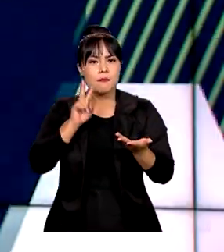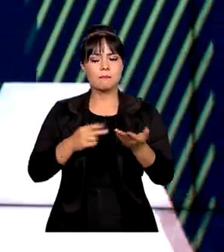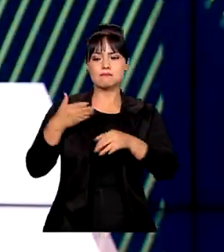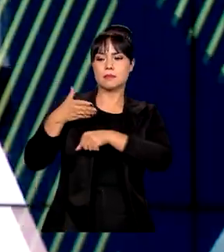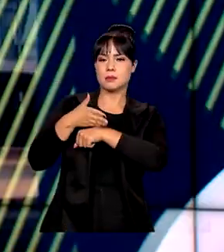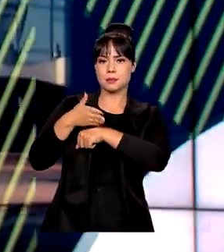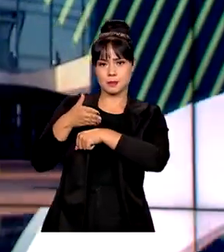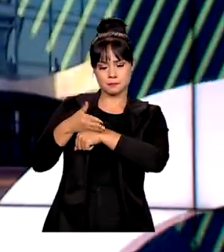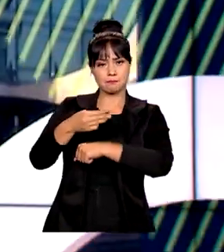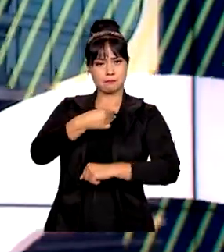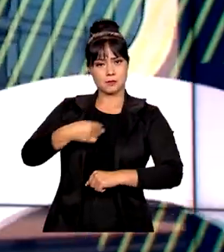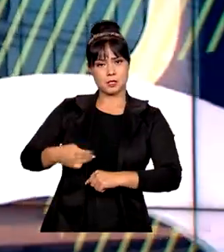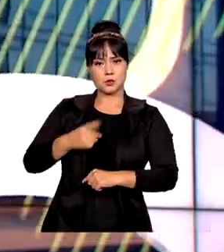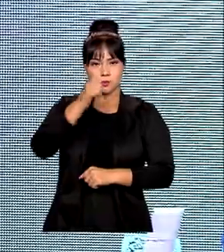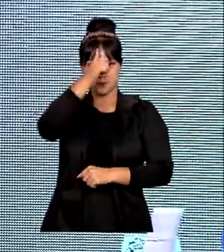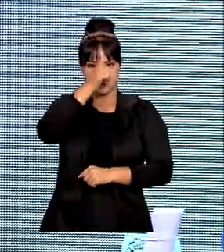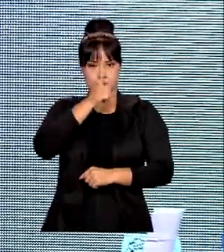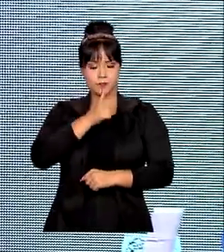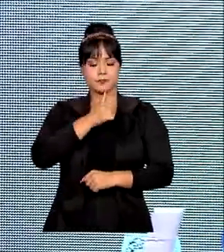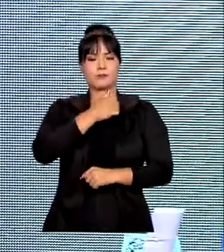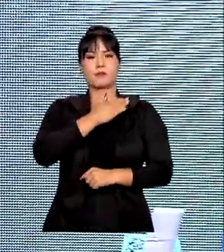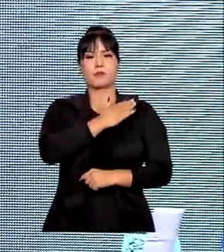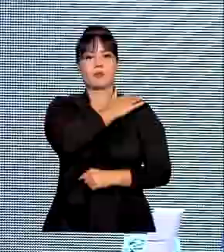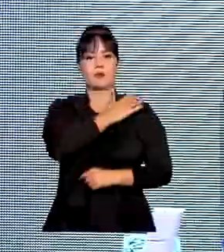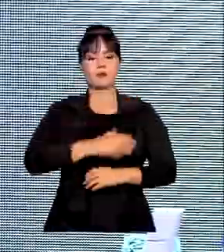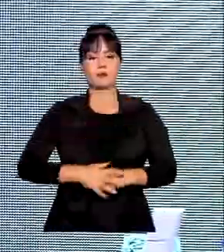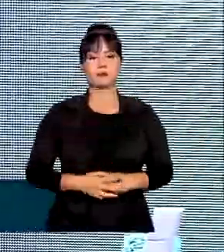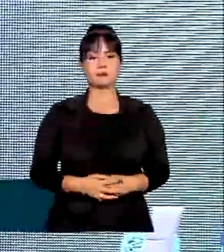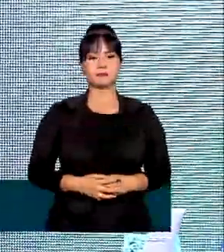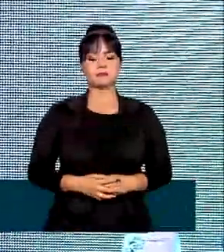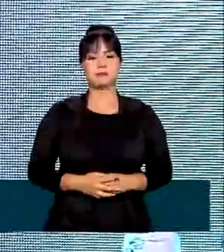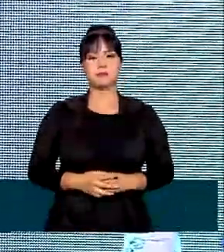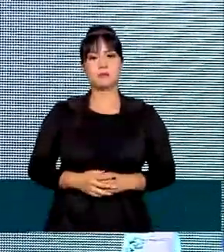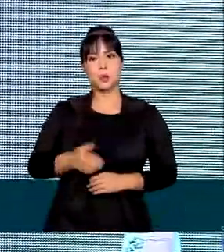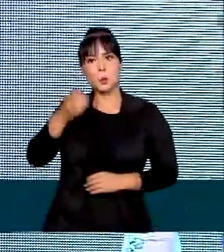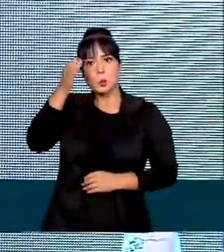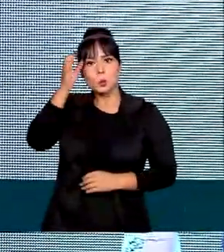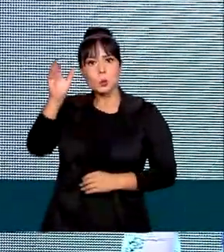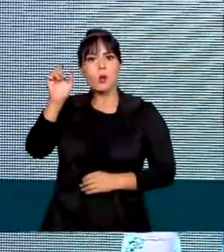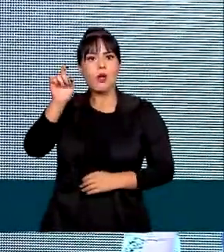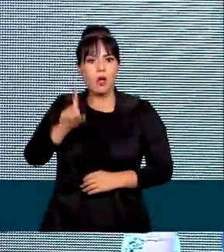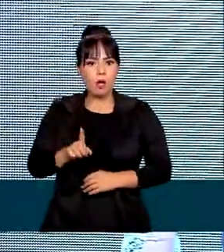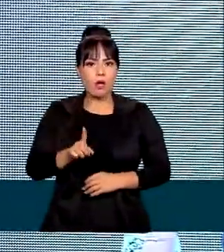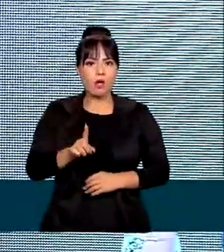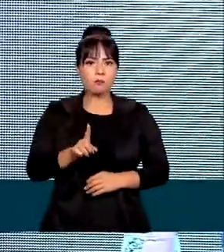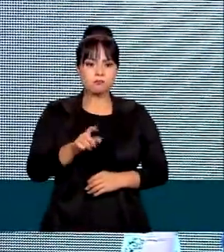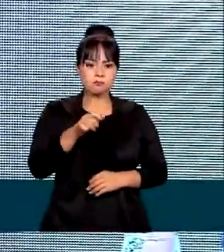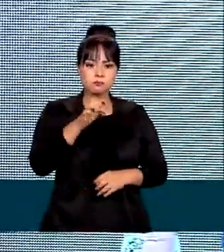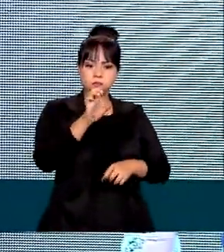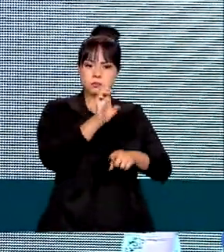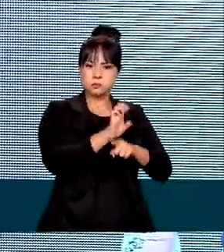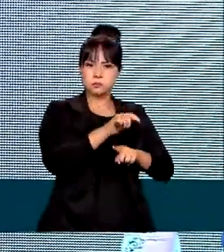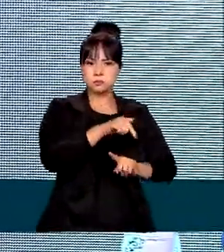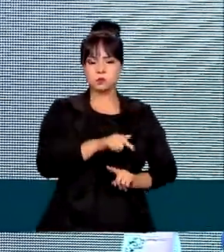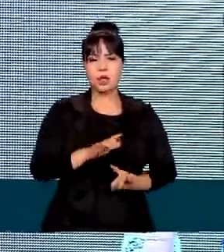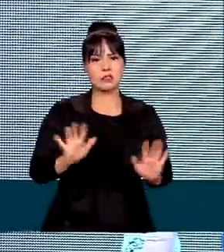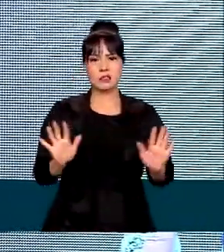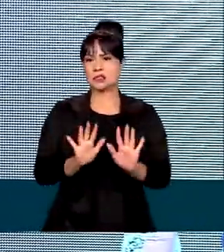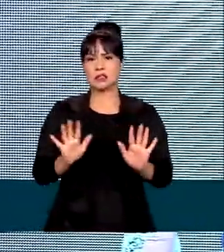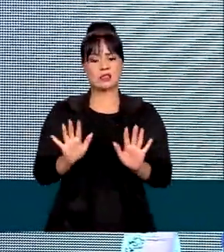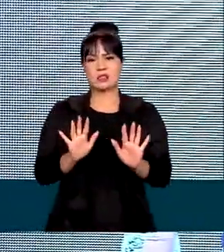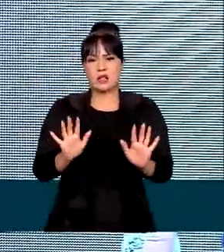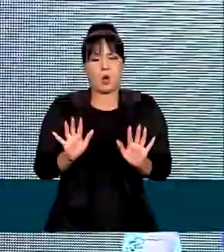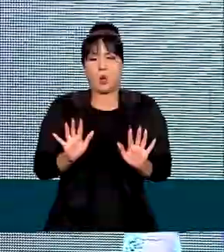participação do ministro Rui Costa é uma questão de estado e não de